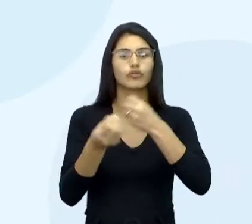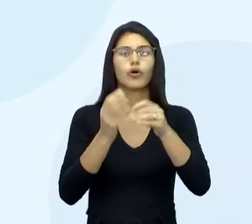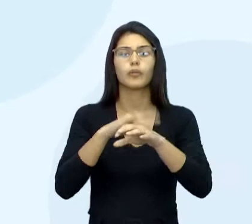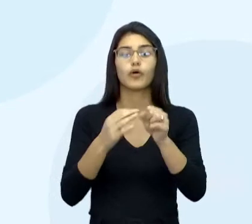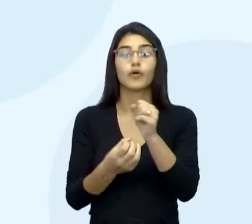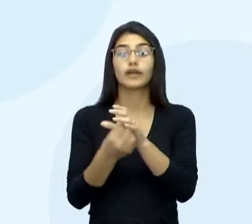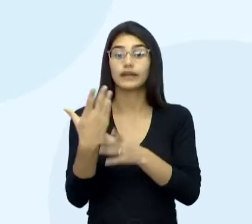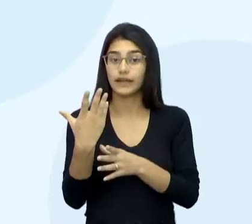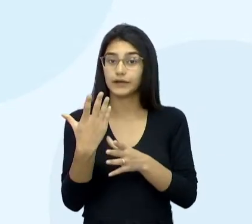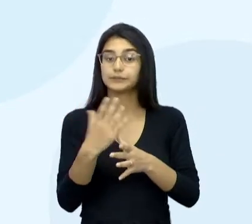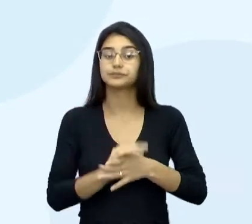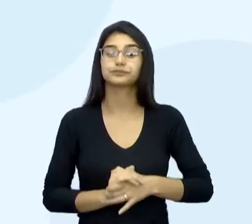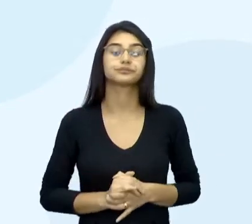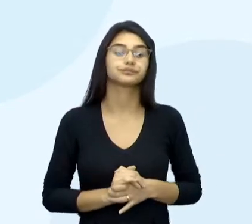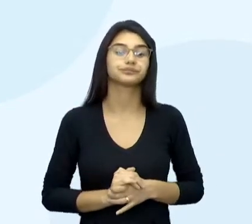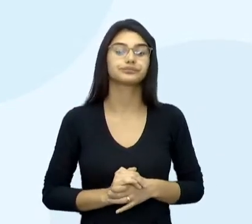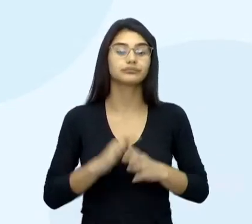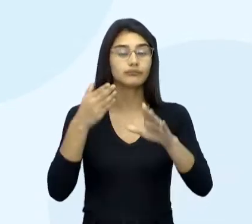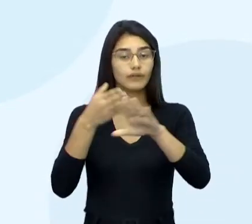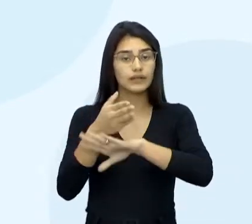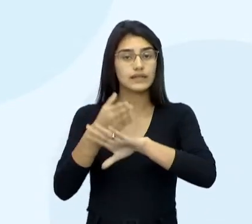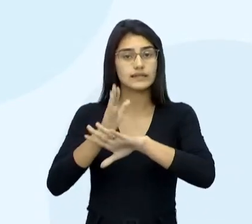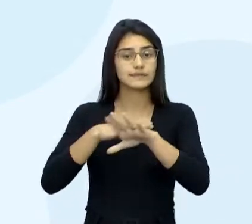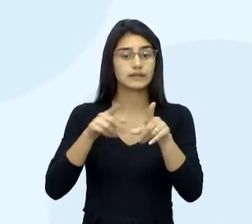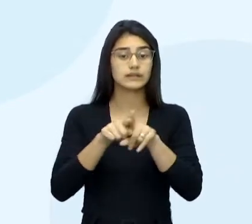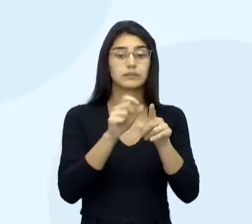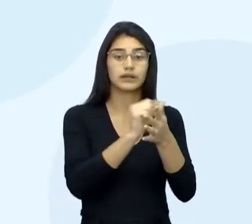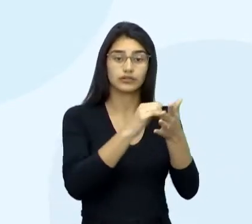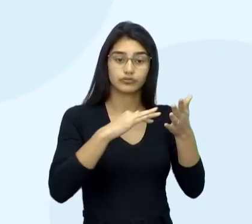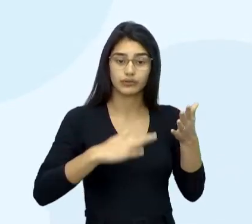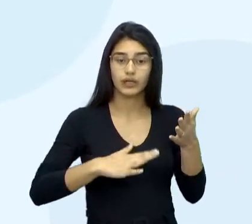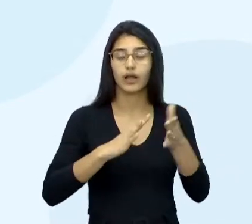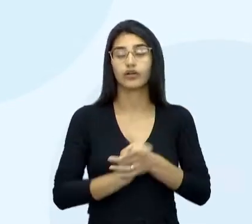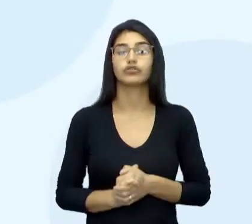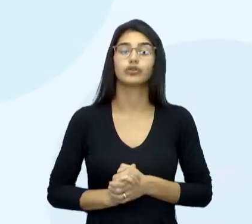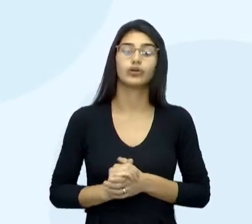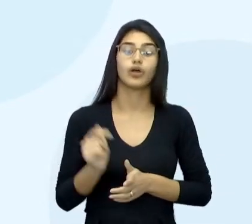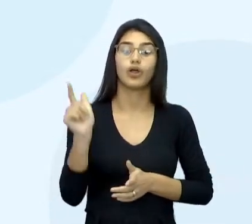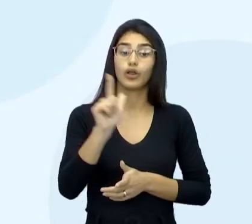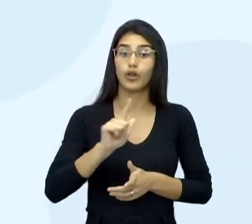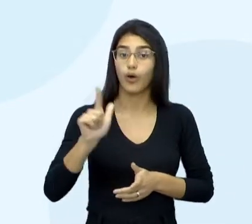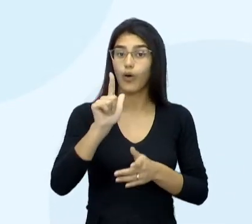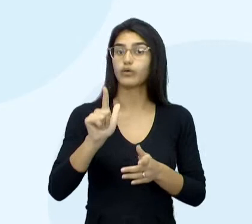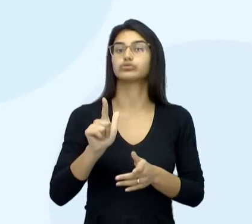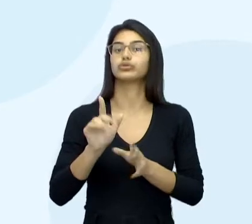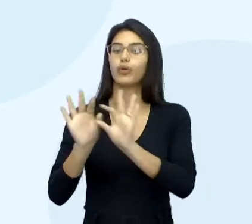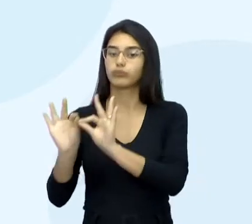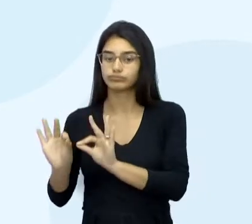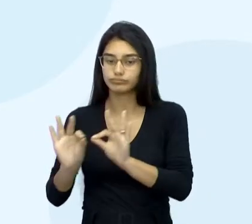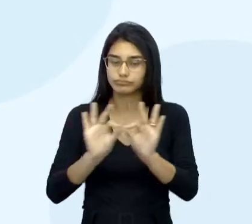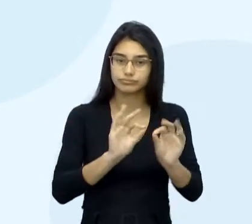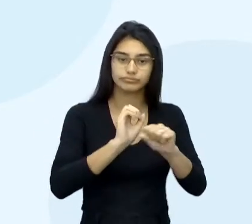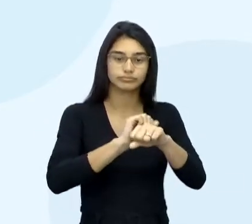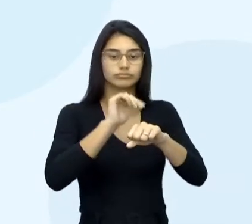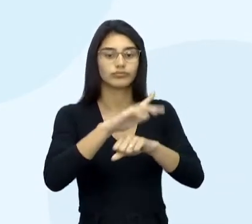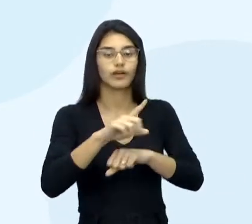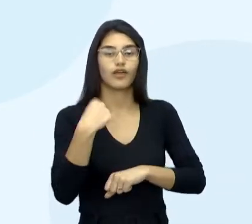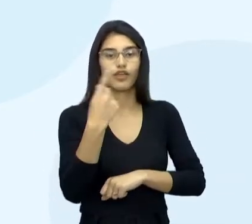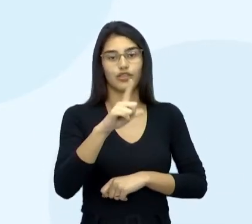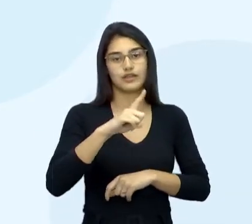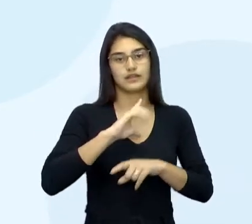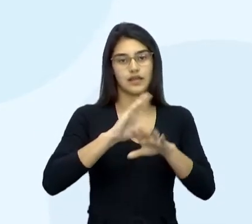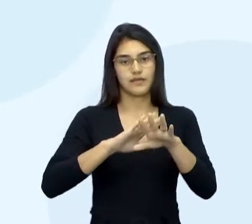glossário bacaninha, né? Acesse e realize as tarefas também. Claro, seguir as orientações e recomendações que a